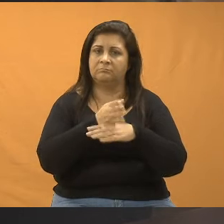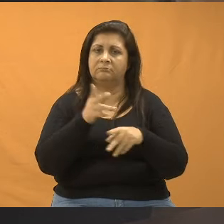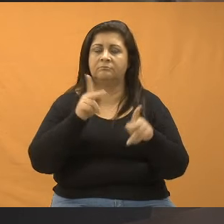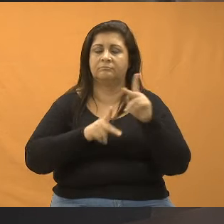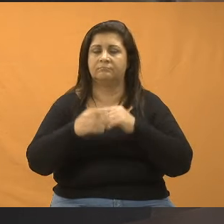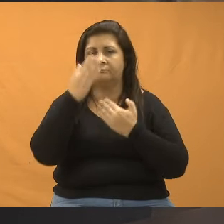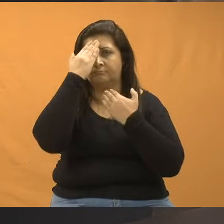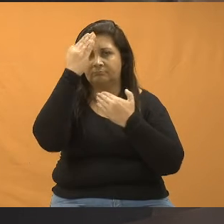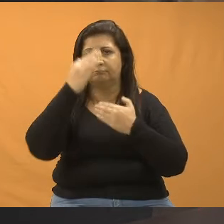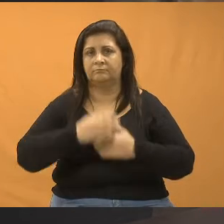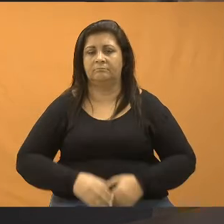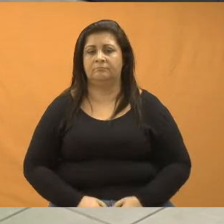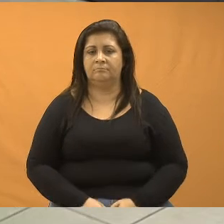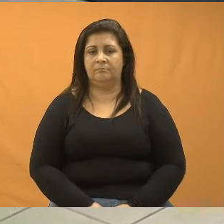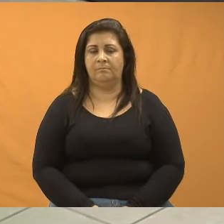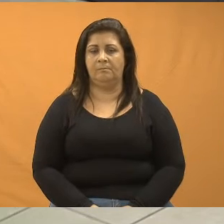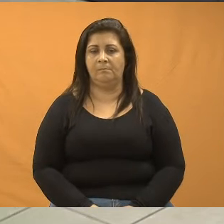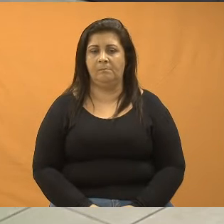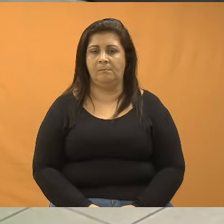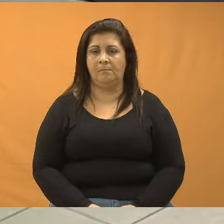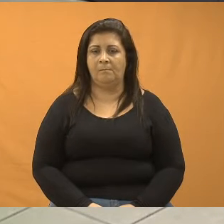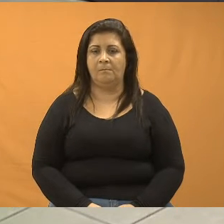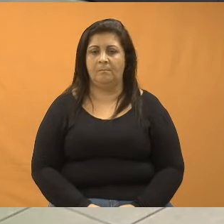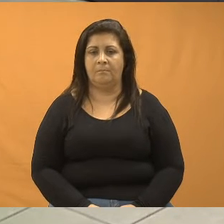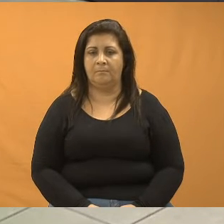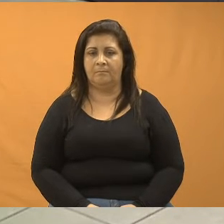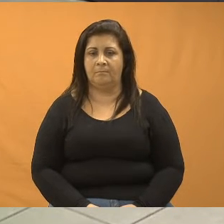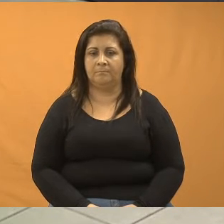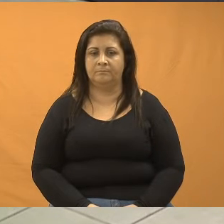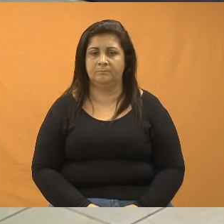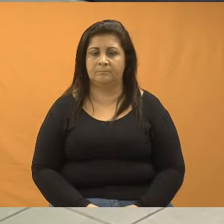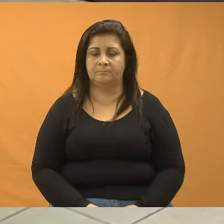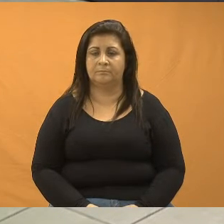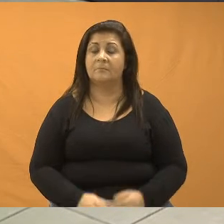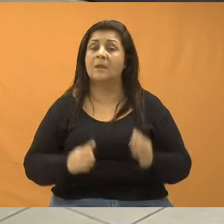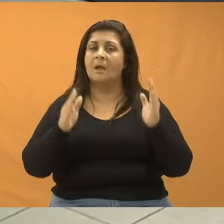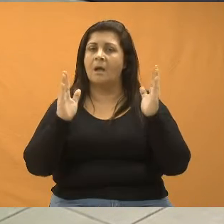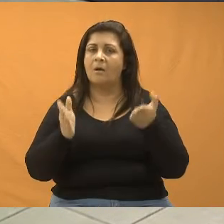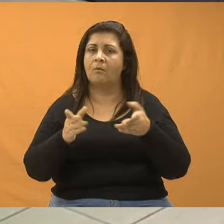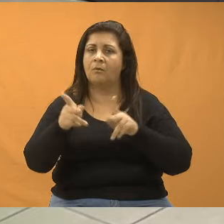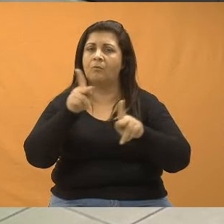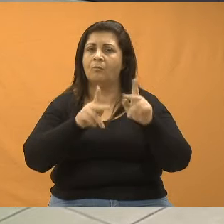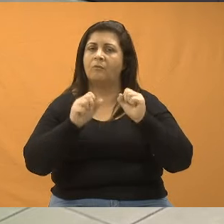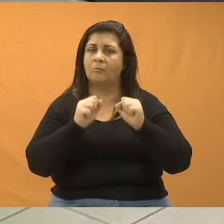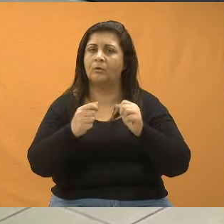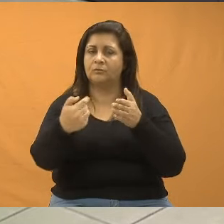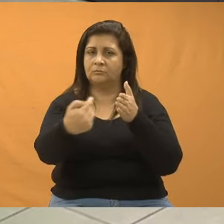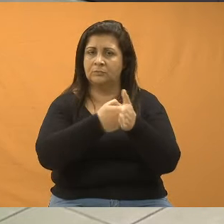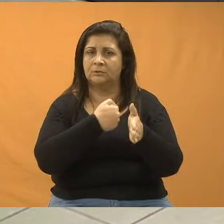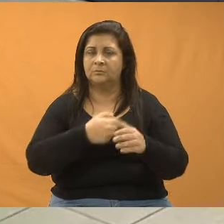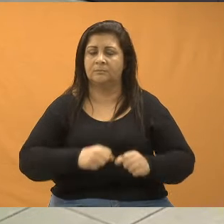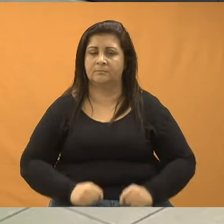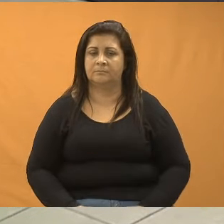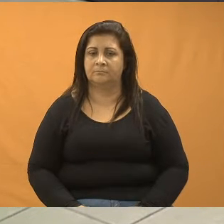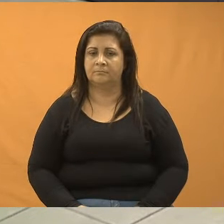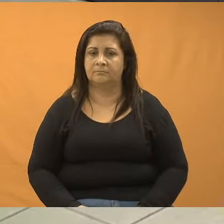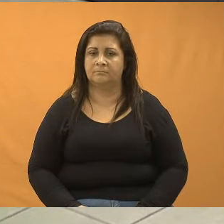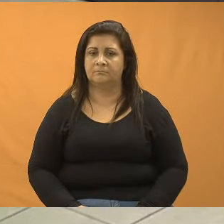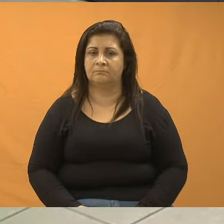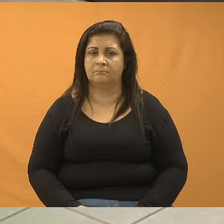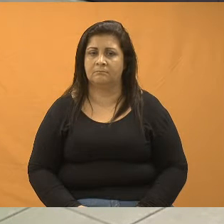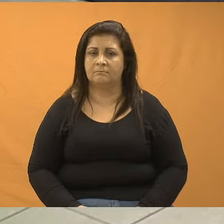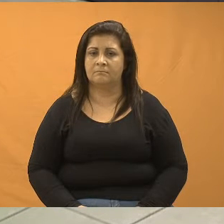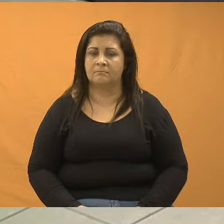bom? Obrigada. Obrigado, Sônia. Agora eu vou começar a abrir as perguntas para a população, mas eu queria começar aqui